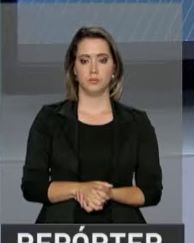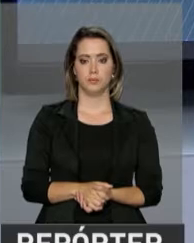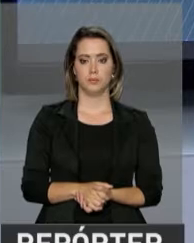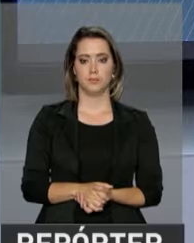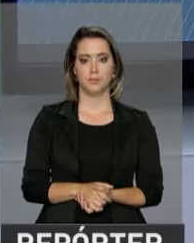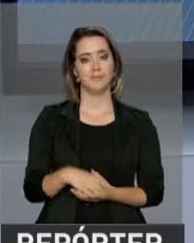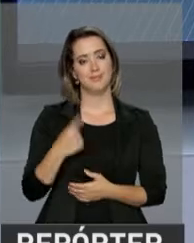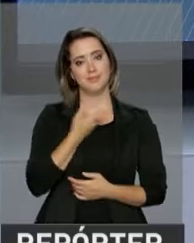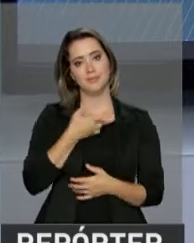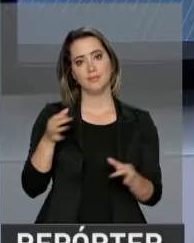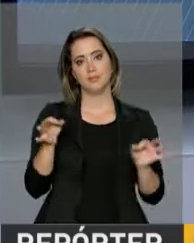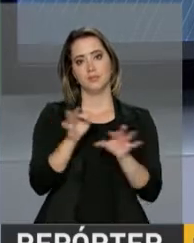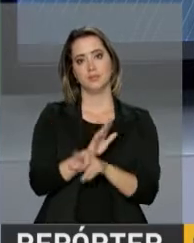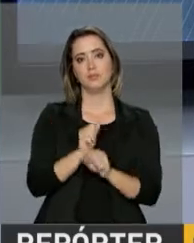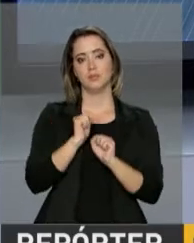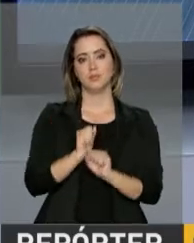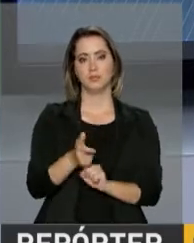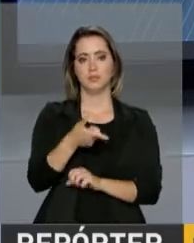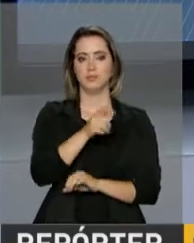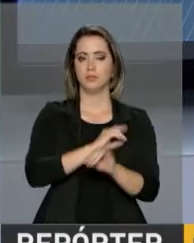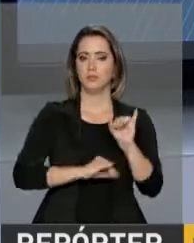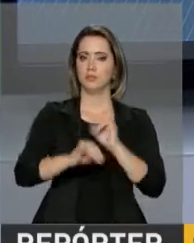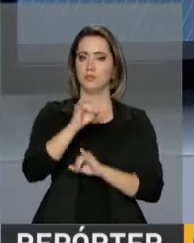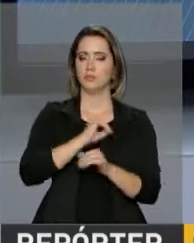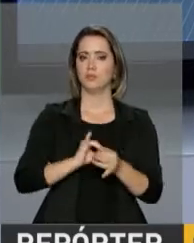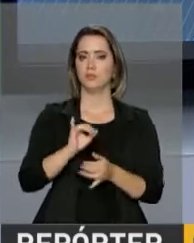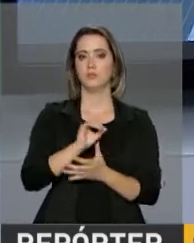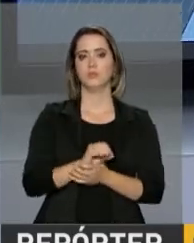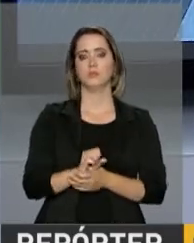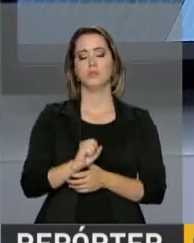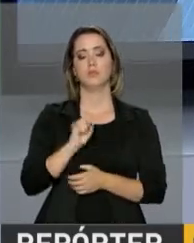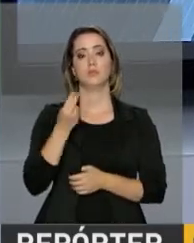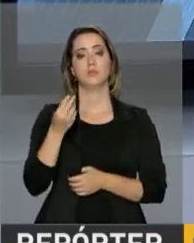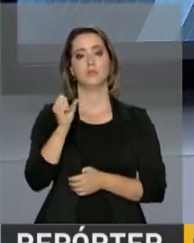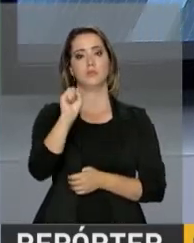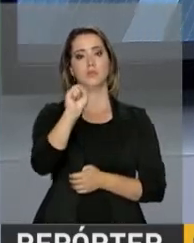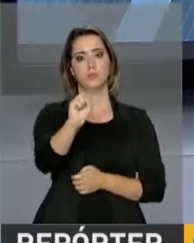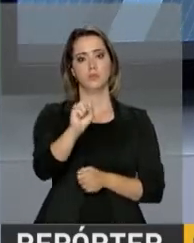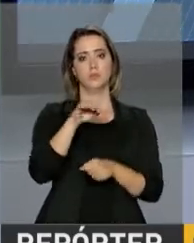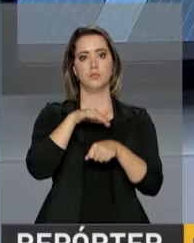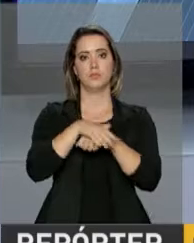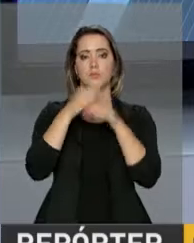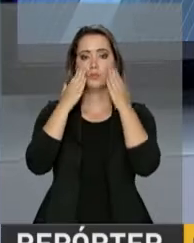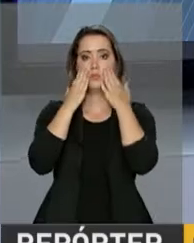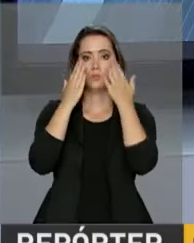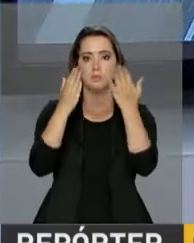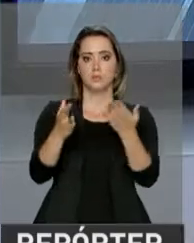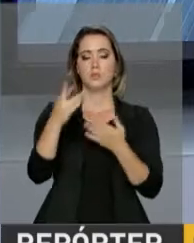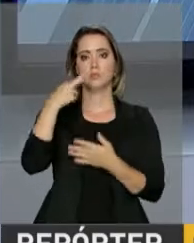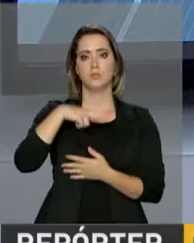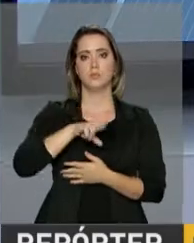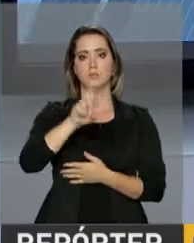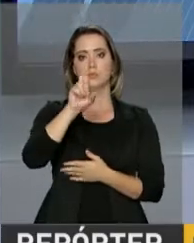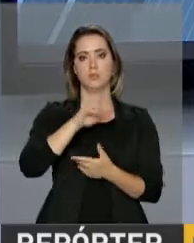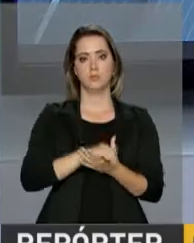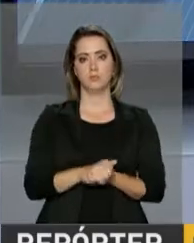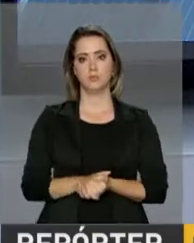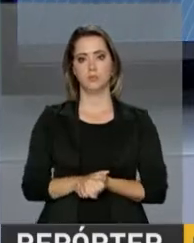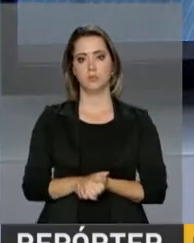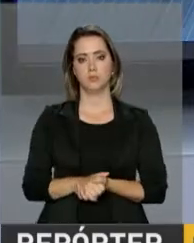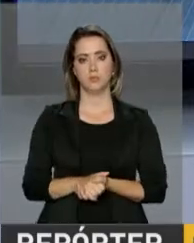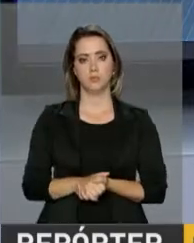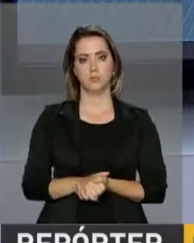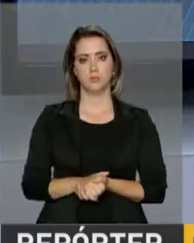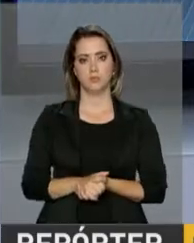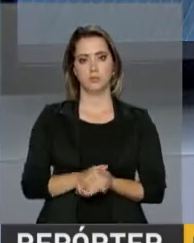nós ficamos por aqui voltamos a qualquer momento com outras informações ou às oito da noite na próxima edição do repórter